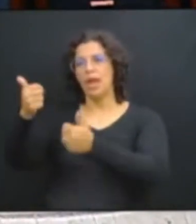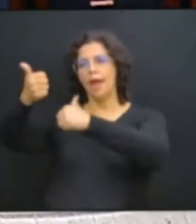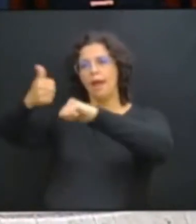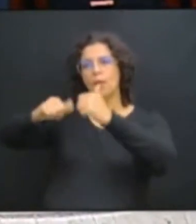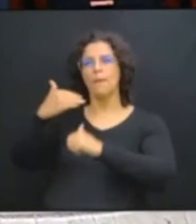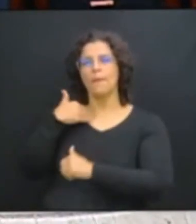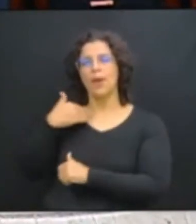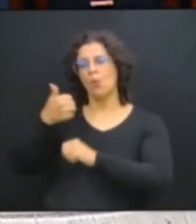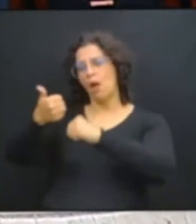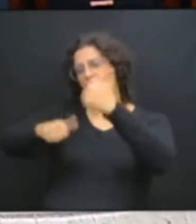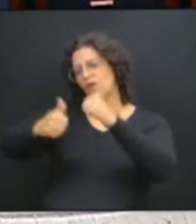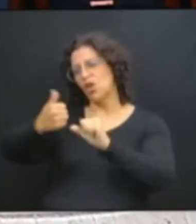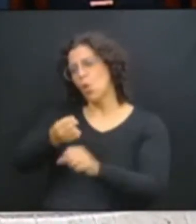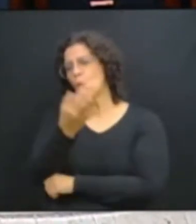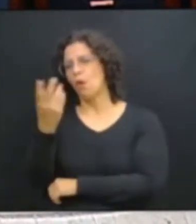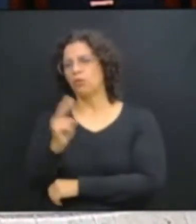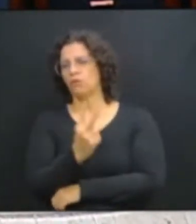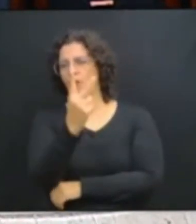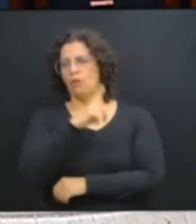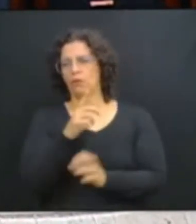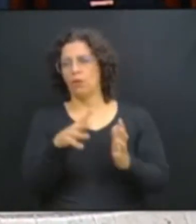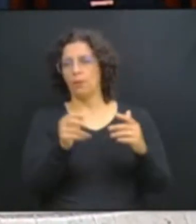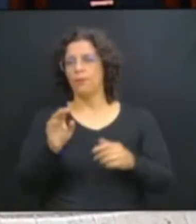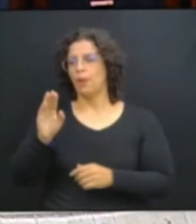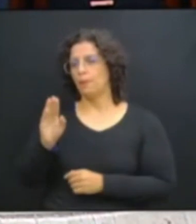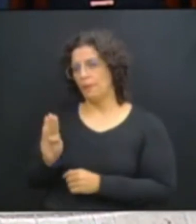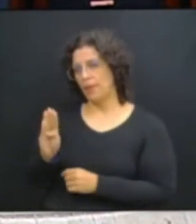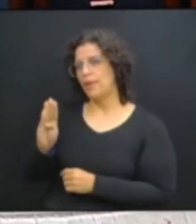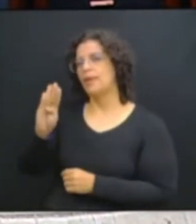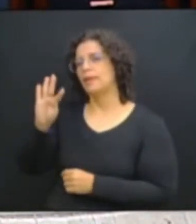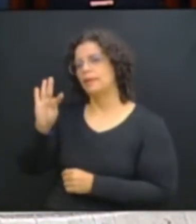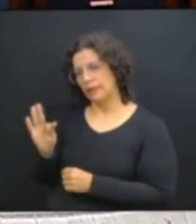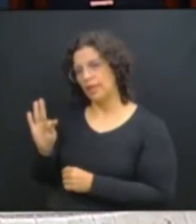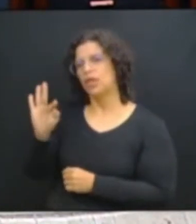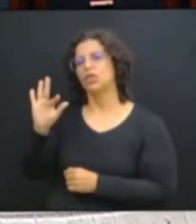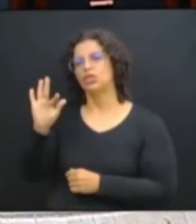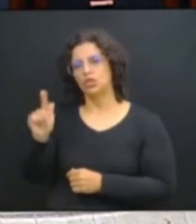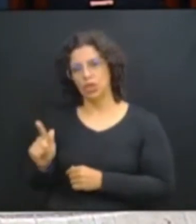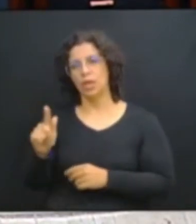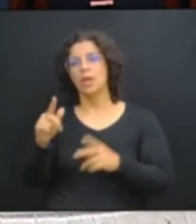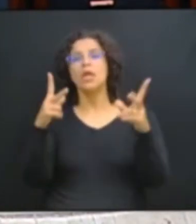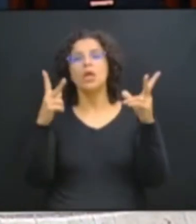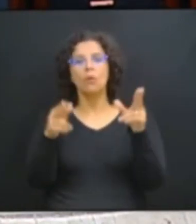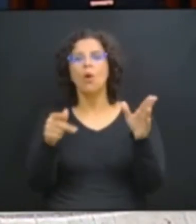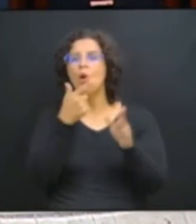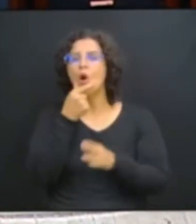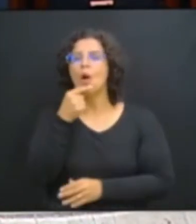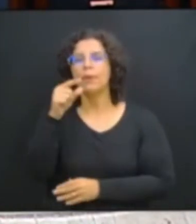vou falar aqui agora. BTG Pactual, o mesmo do senhor Paulo Guedes,